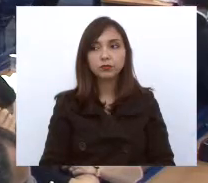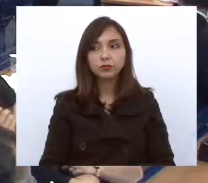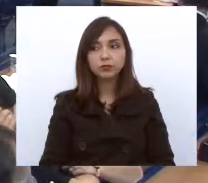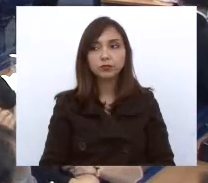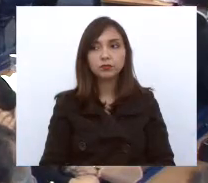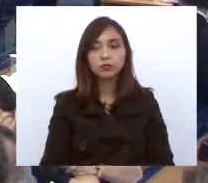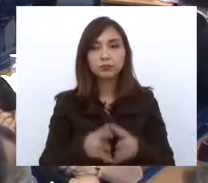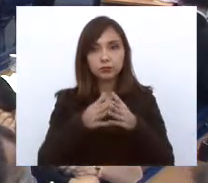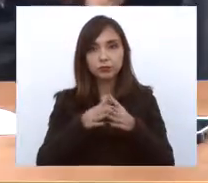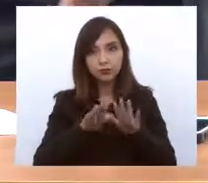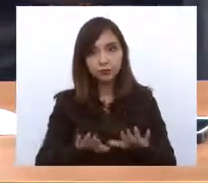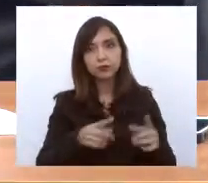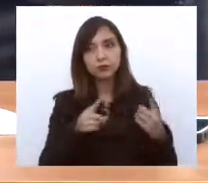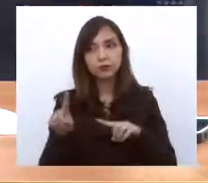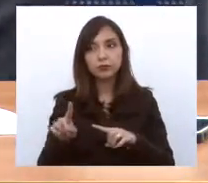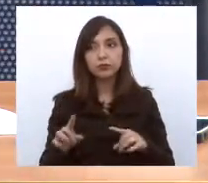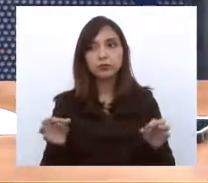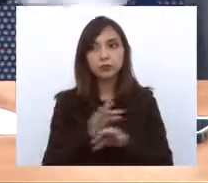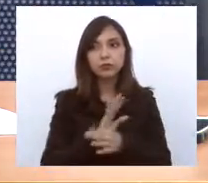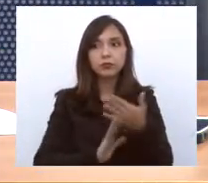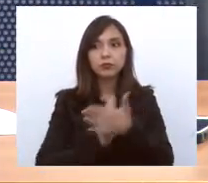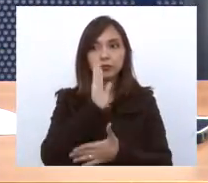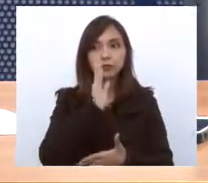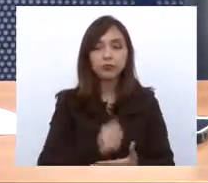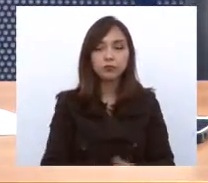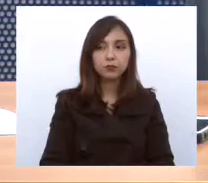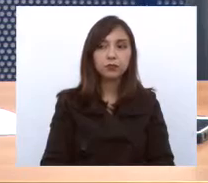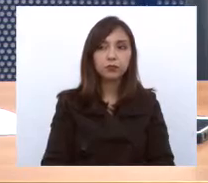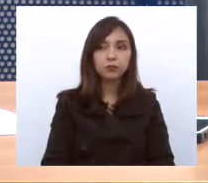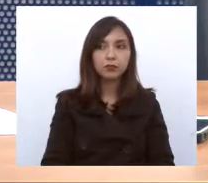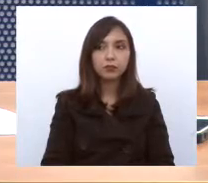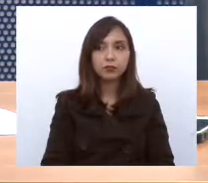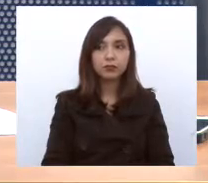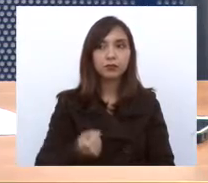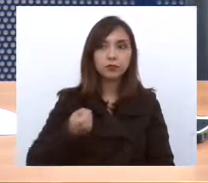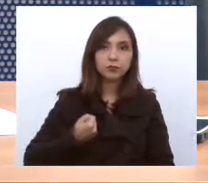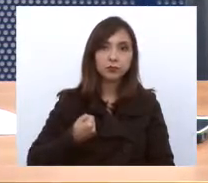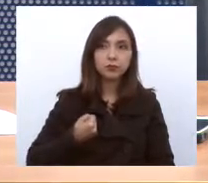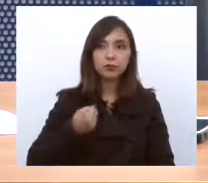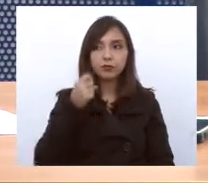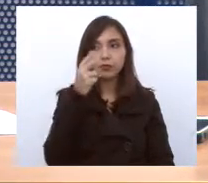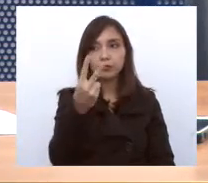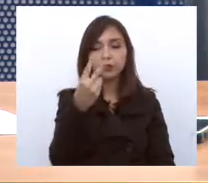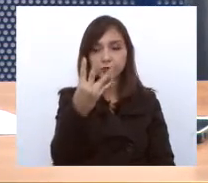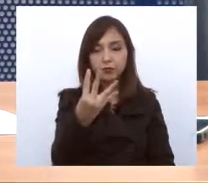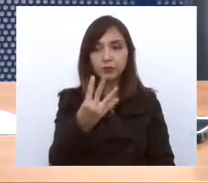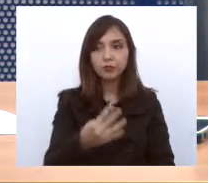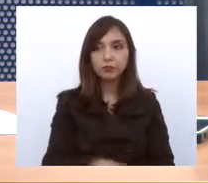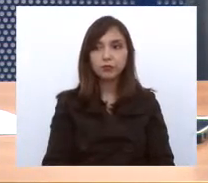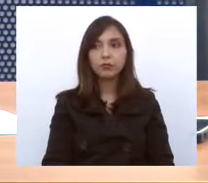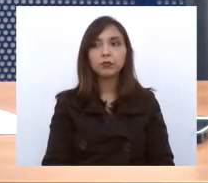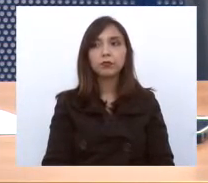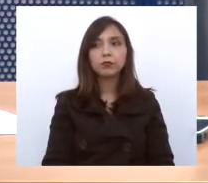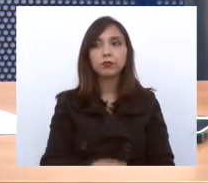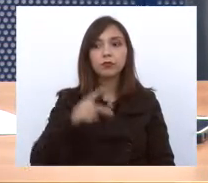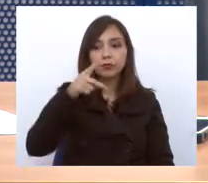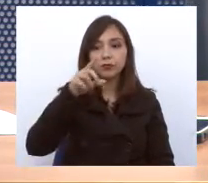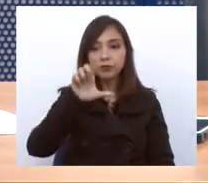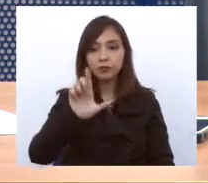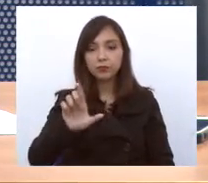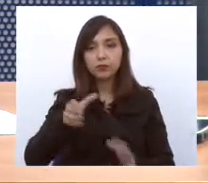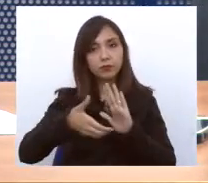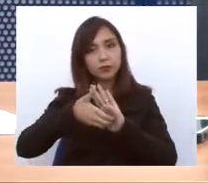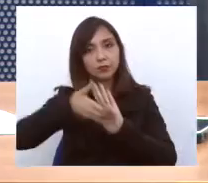Os vereadores favoráveis para isso, comissões contrárias manifestam. Encerrada a votação, aprovado, encaminhe-se. Item 24. O PL foi retirado